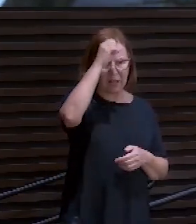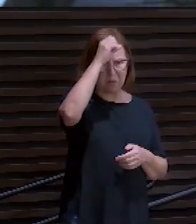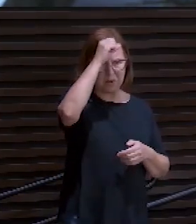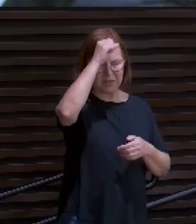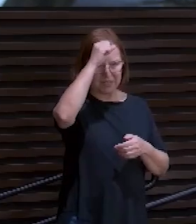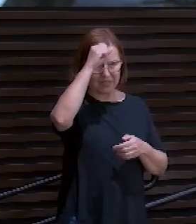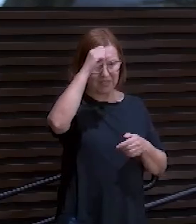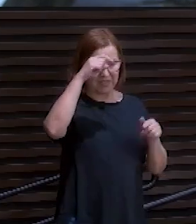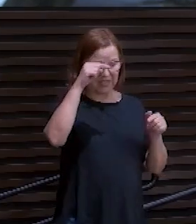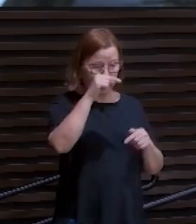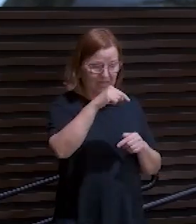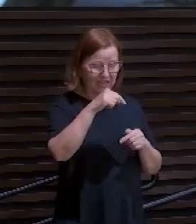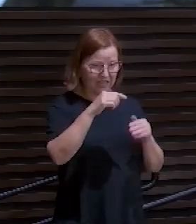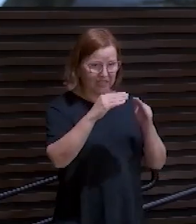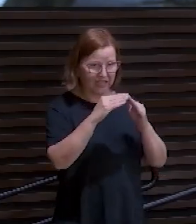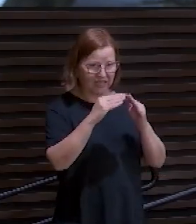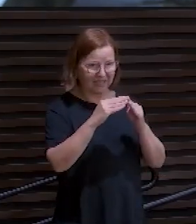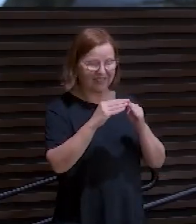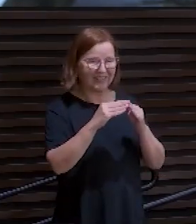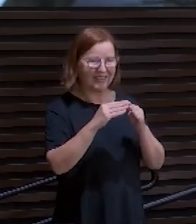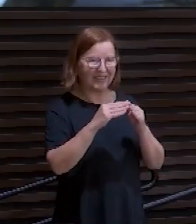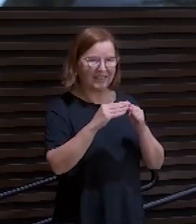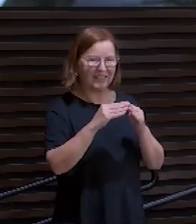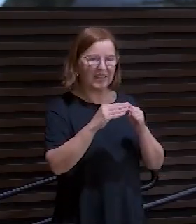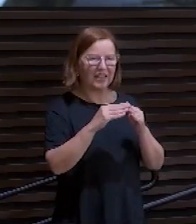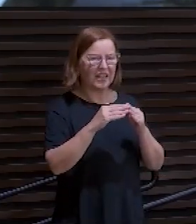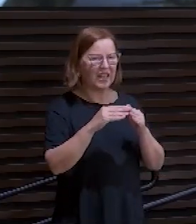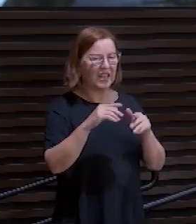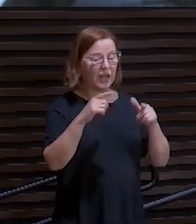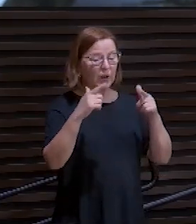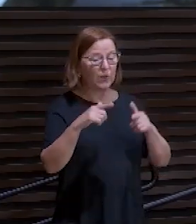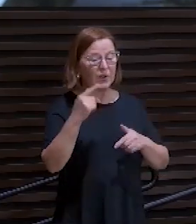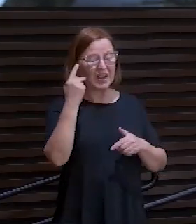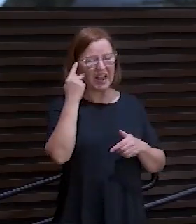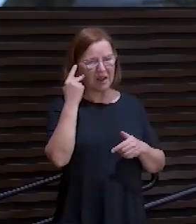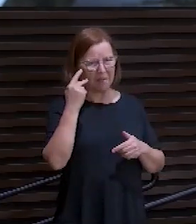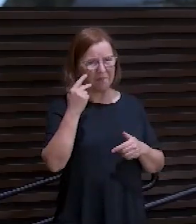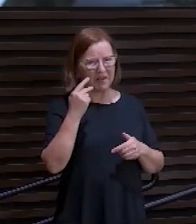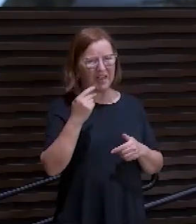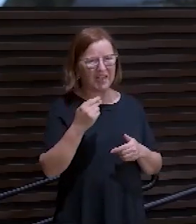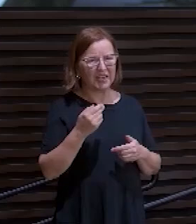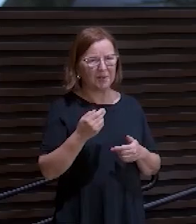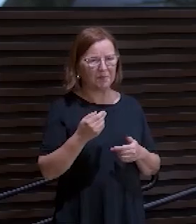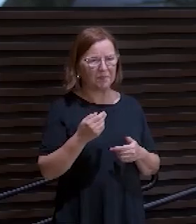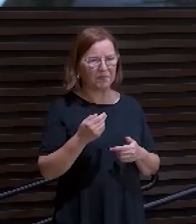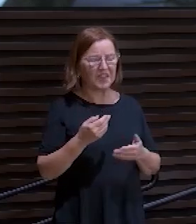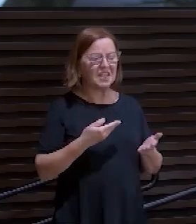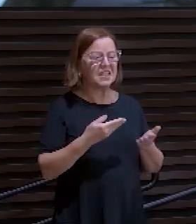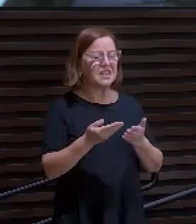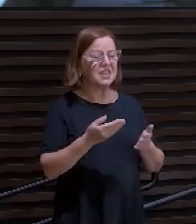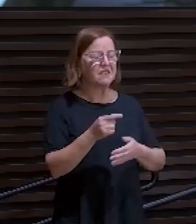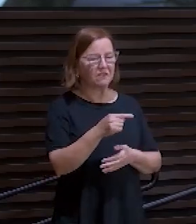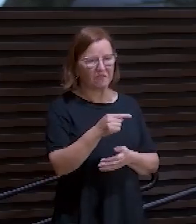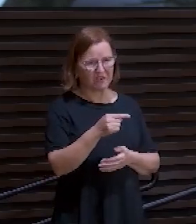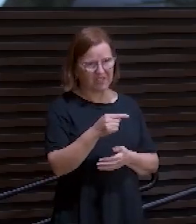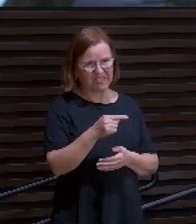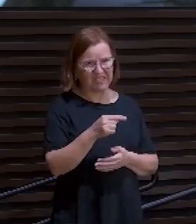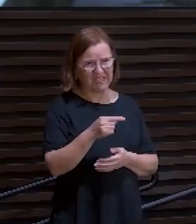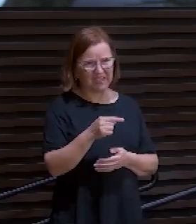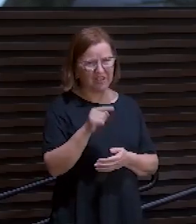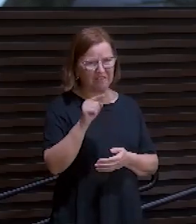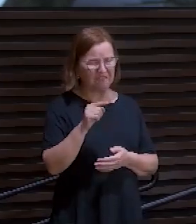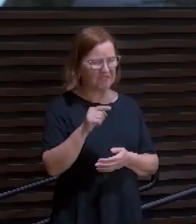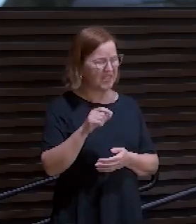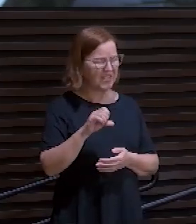servir. Eles se servirão de você, você se servirá deles, você se servirá da sua esposa